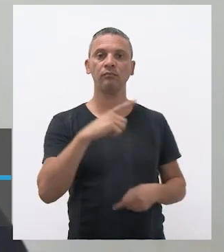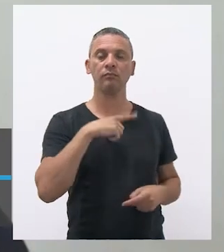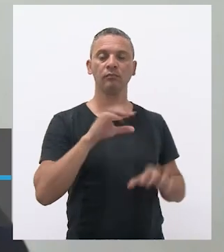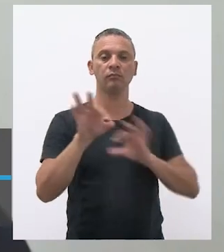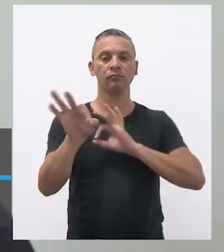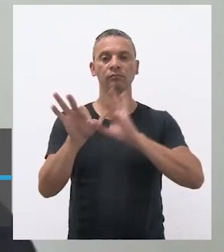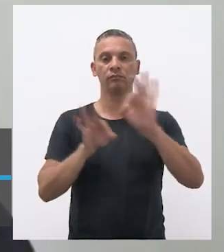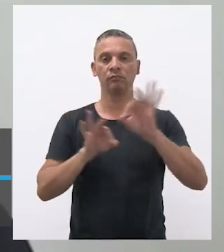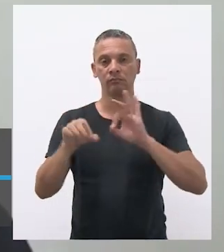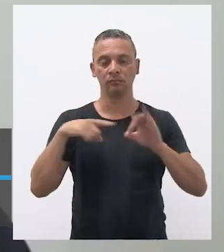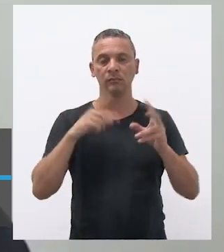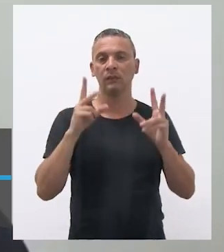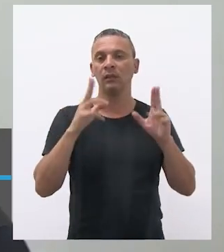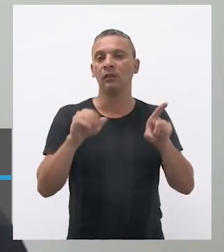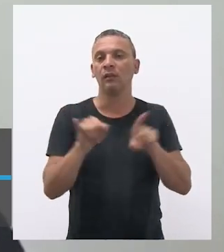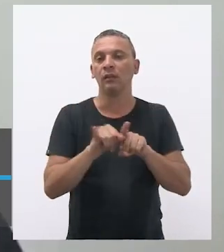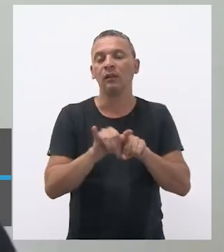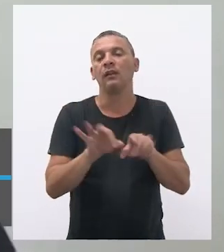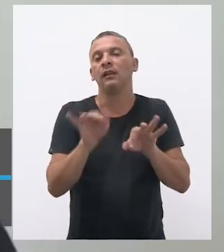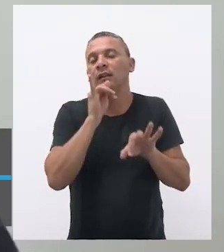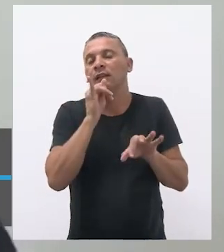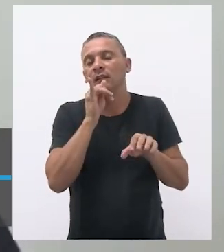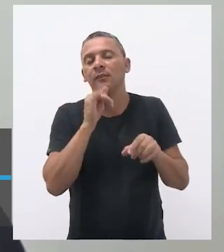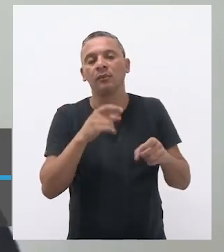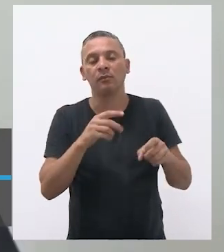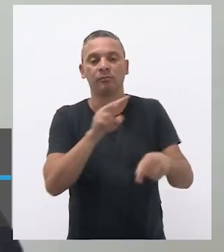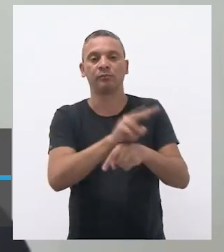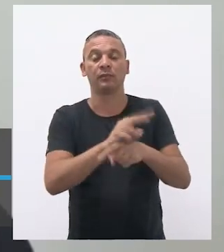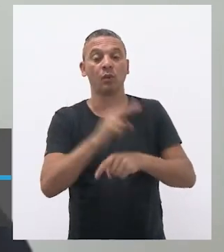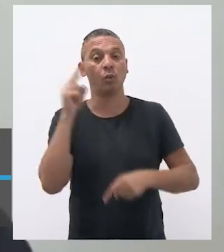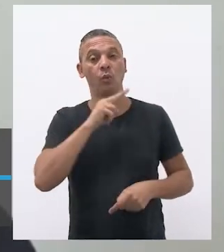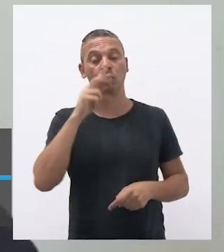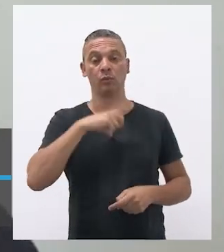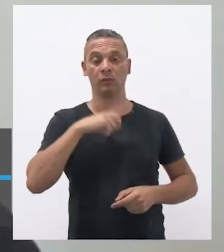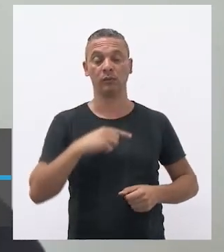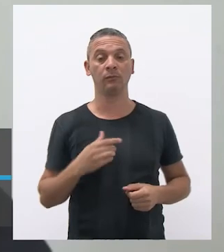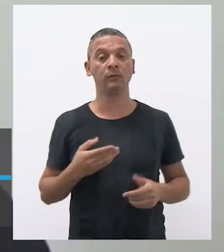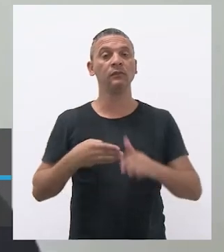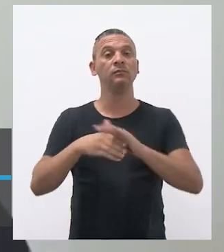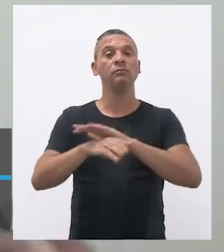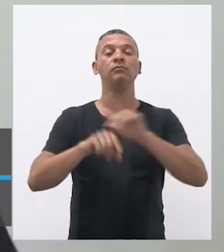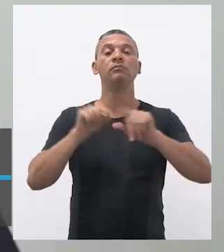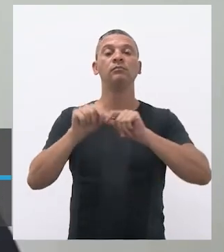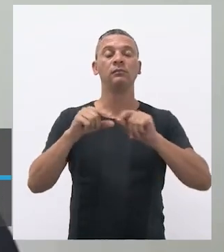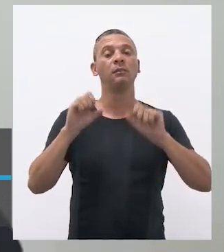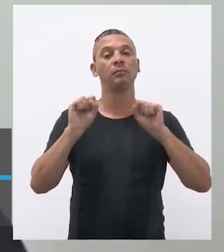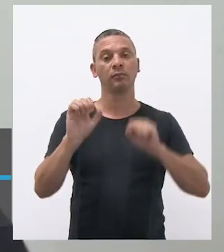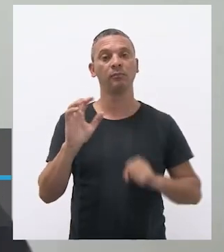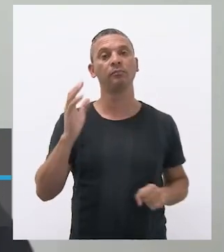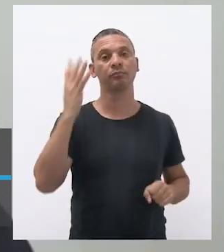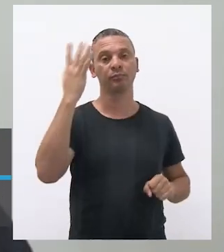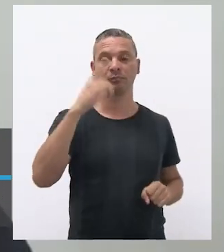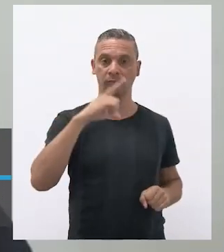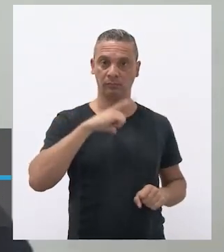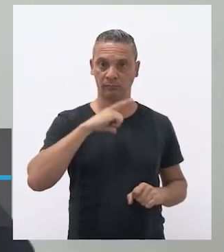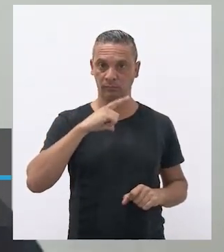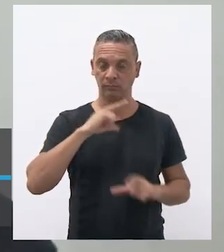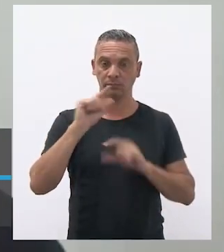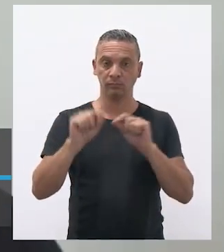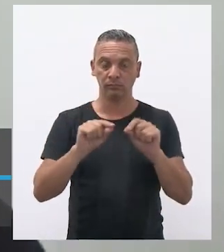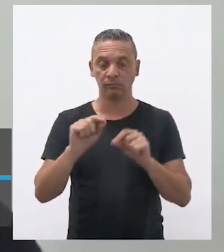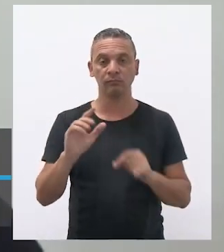delitos relacionados à honra, né? A Lei Maria da Penha define violência moral como sendo qualquer conduta relacionada aí